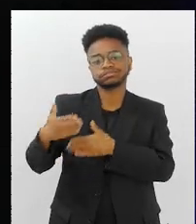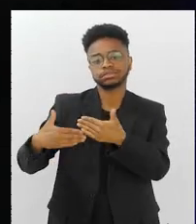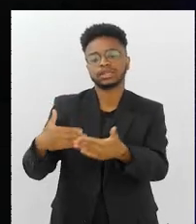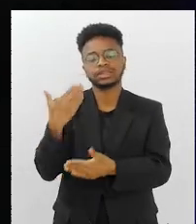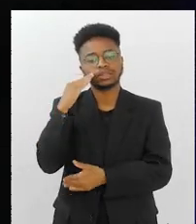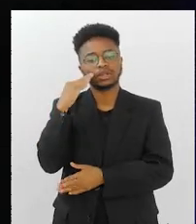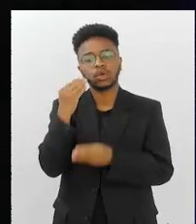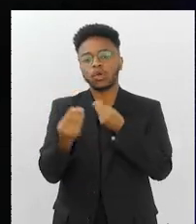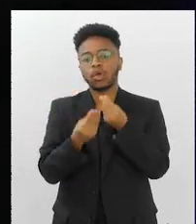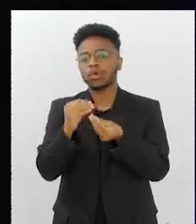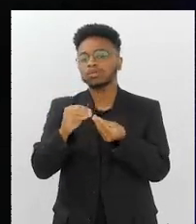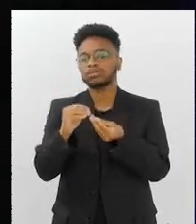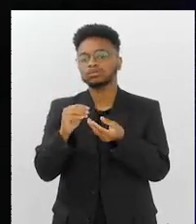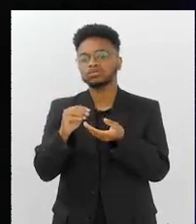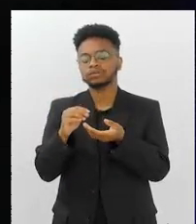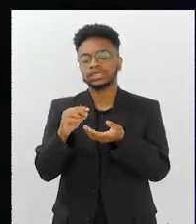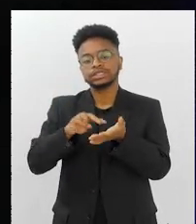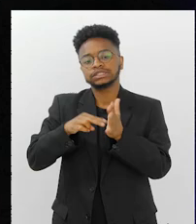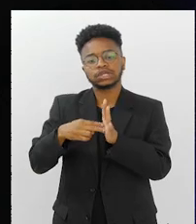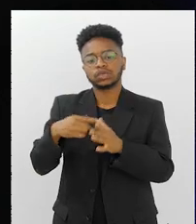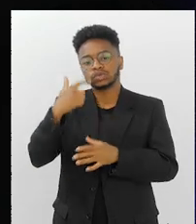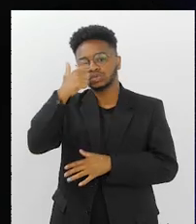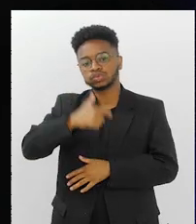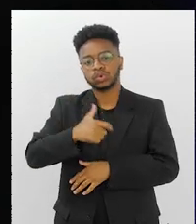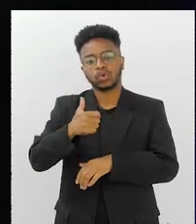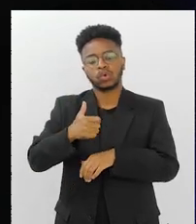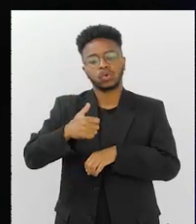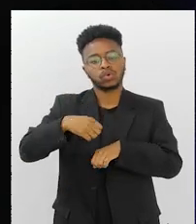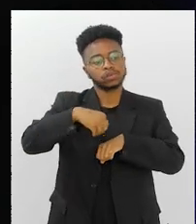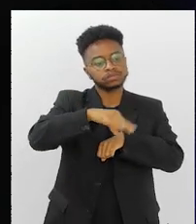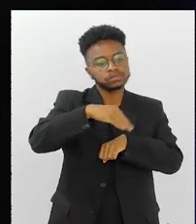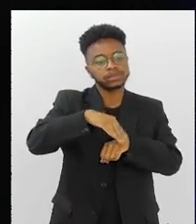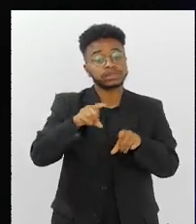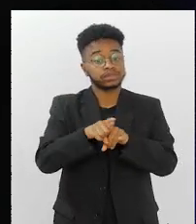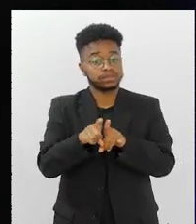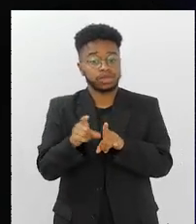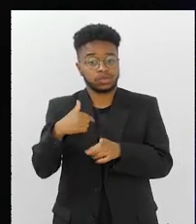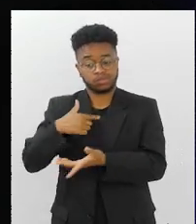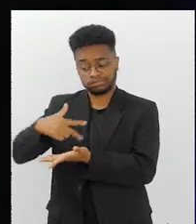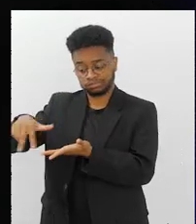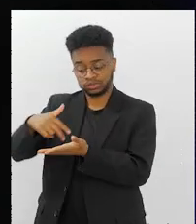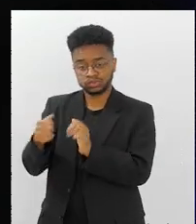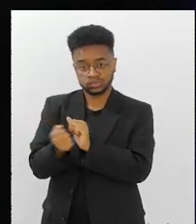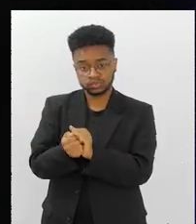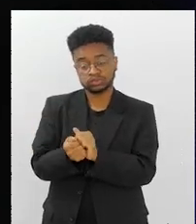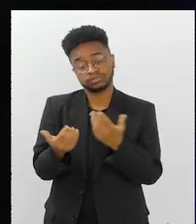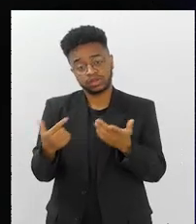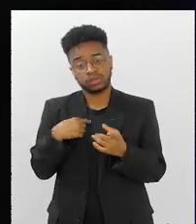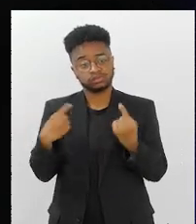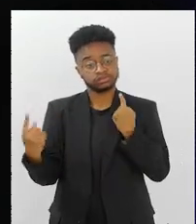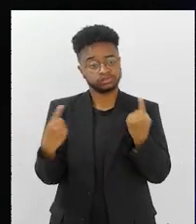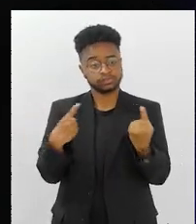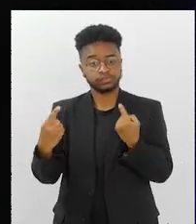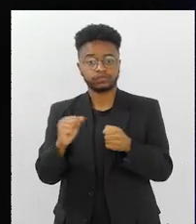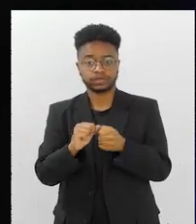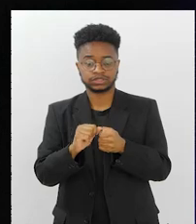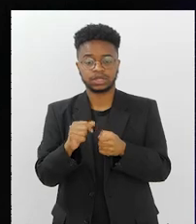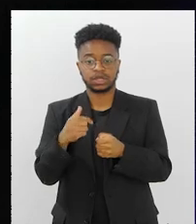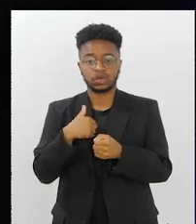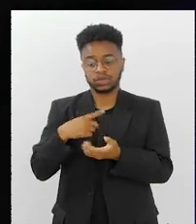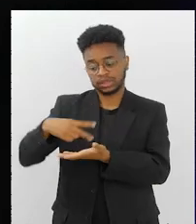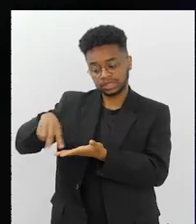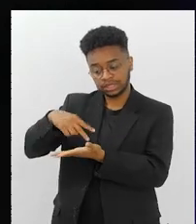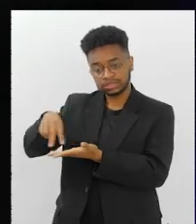carreira de entender como era ser coreógrafo e paralelamente eu estava como bailarino então eu tava fazendo um laboratório dos dois lados